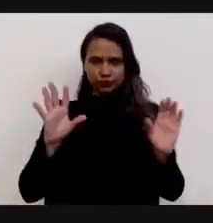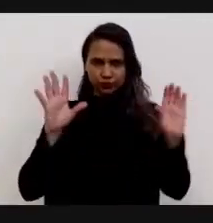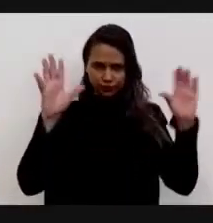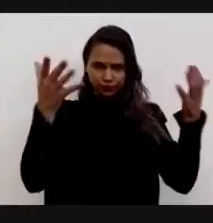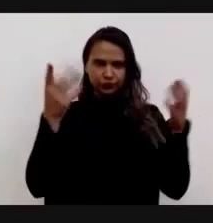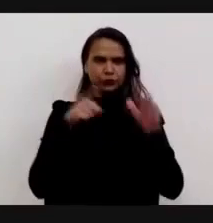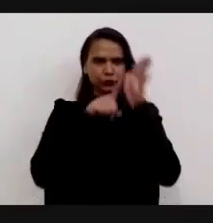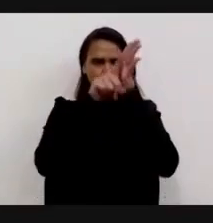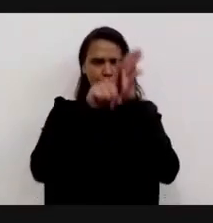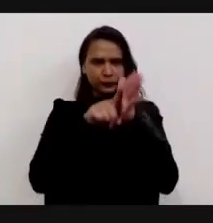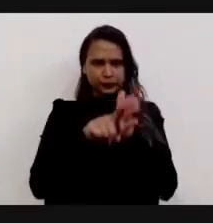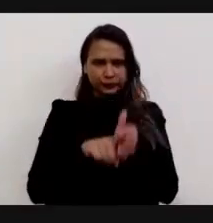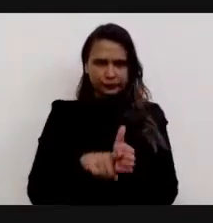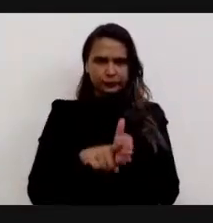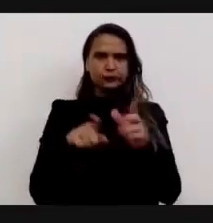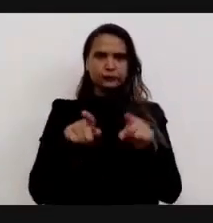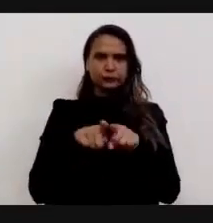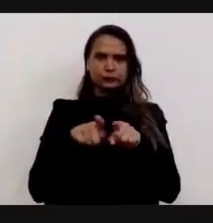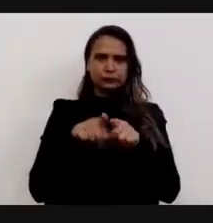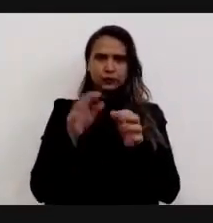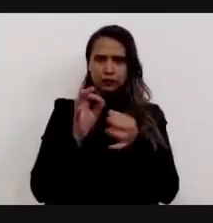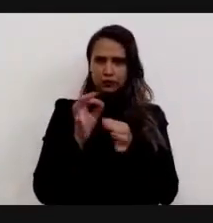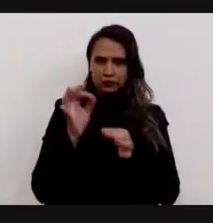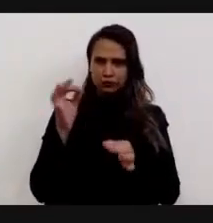dos Deputados.